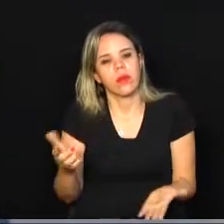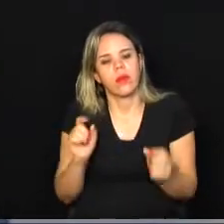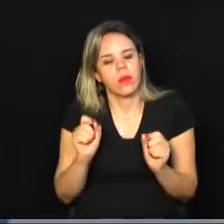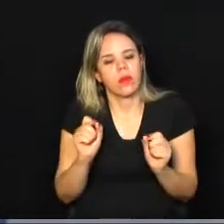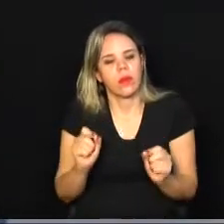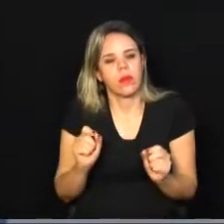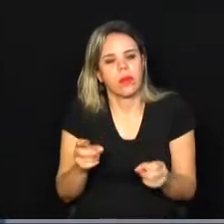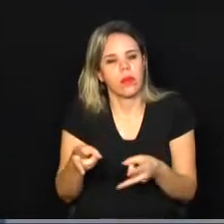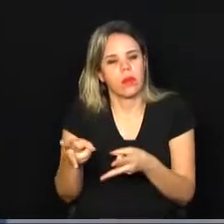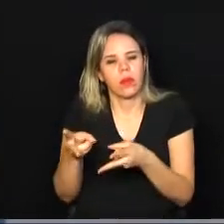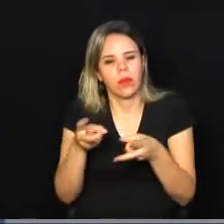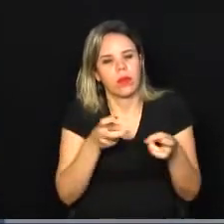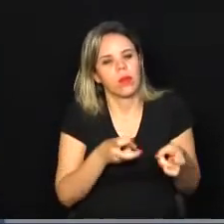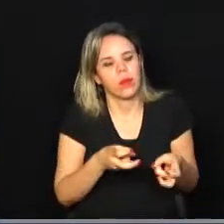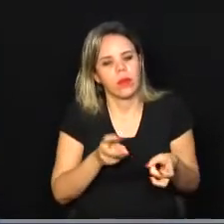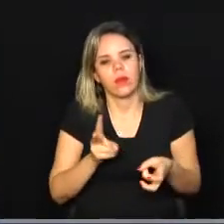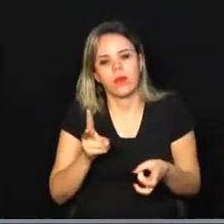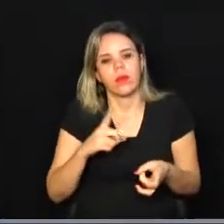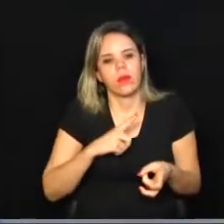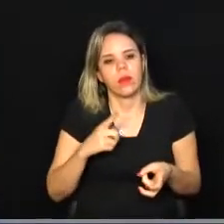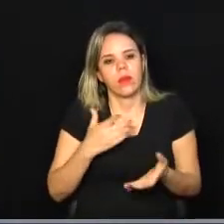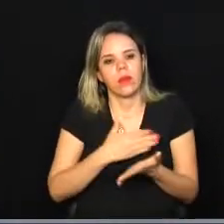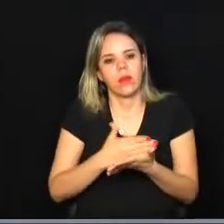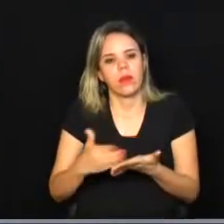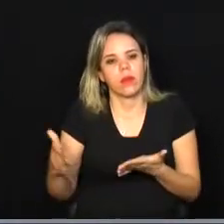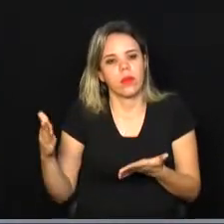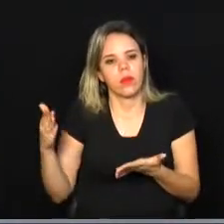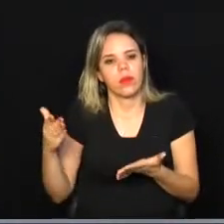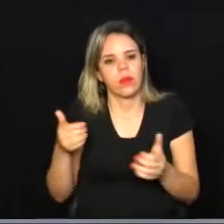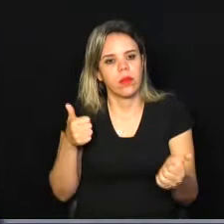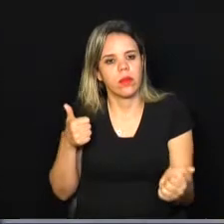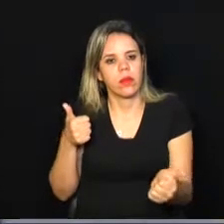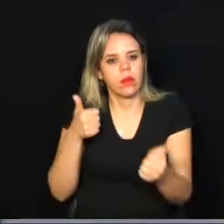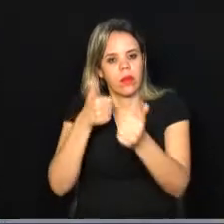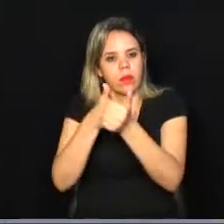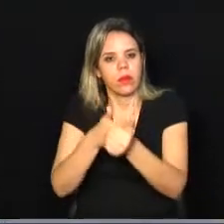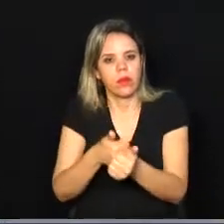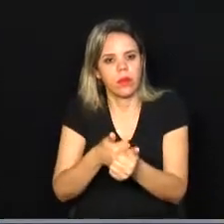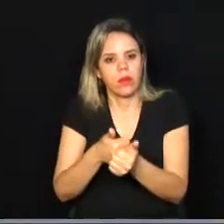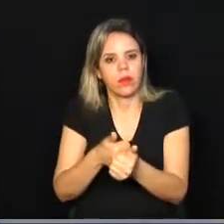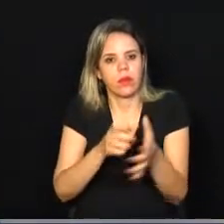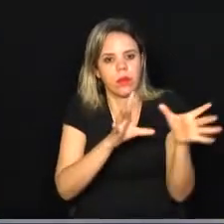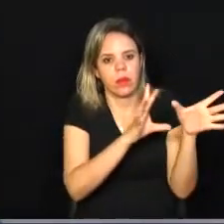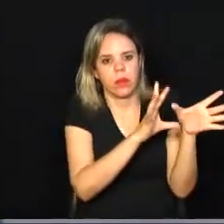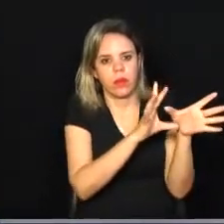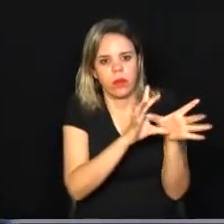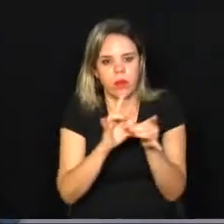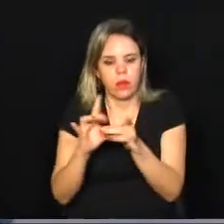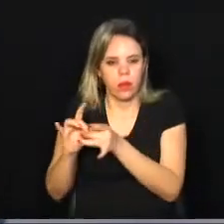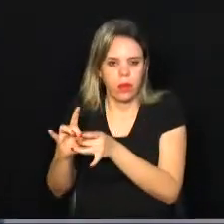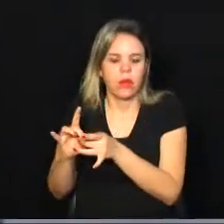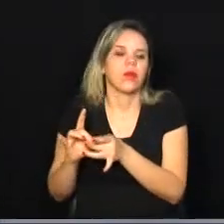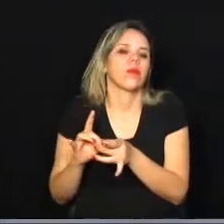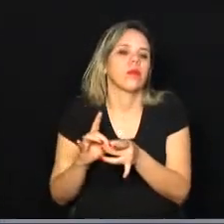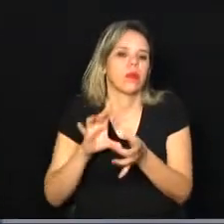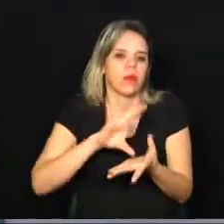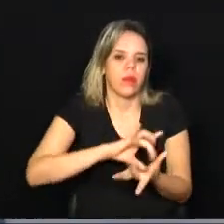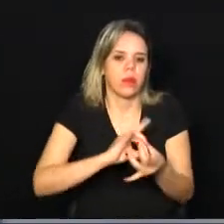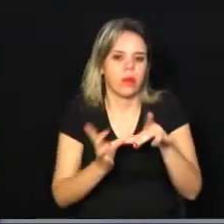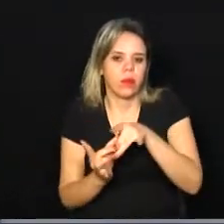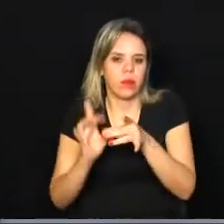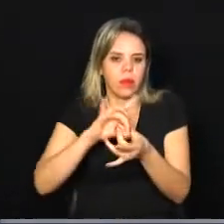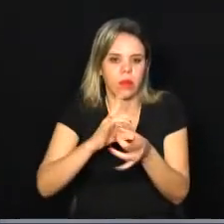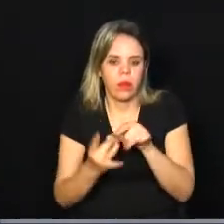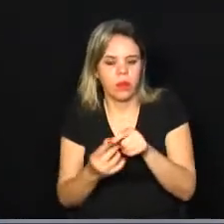eu observo é que sempre quando começa a aproximar o contexto olímpico, né, o ciclo olímpico,